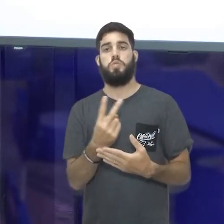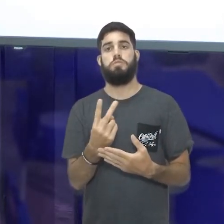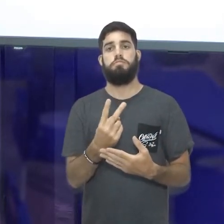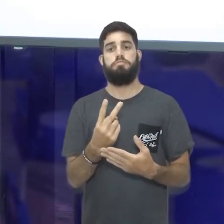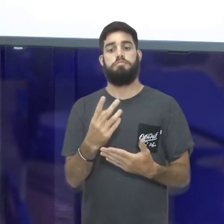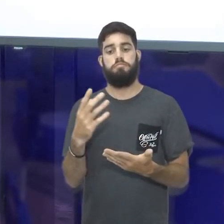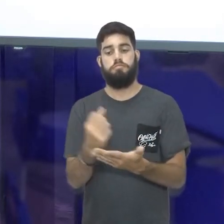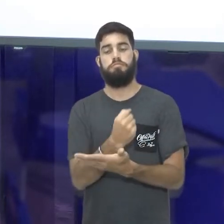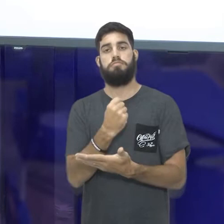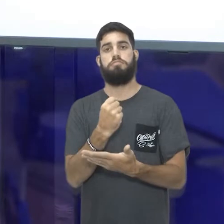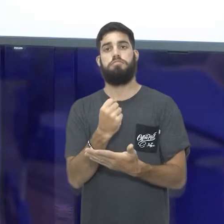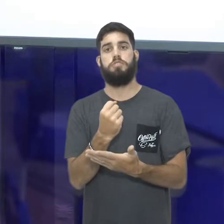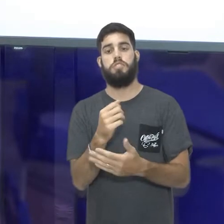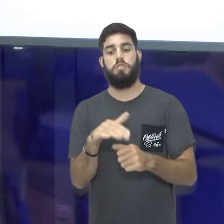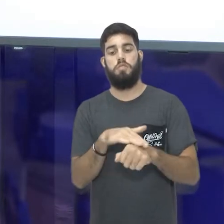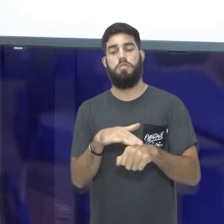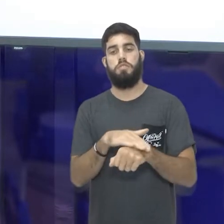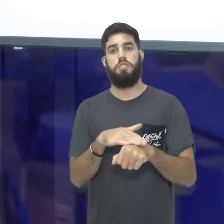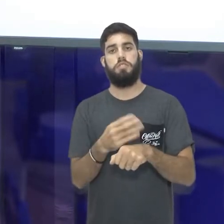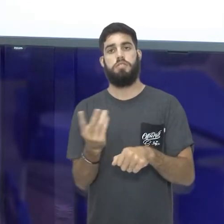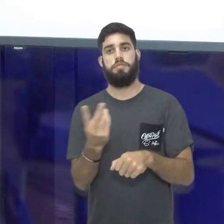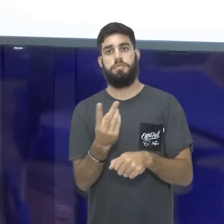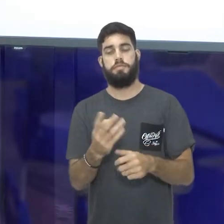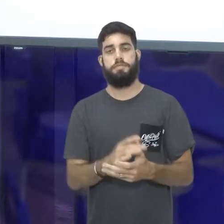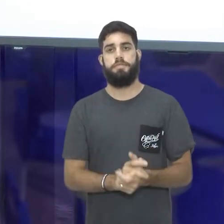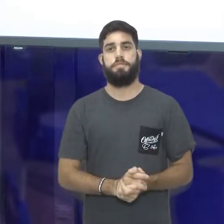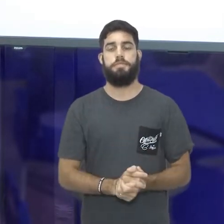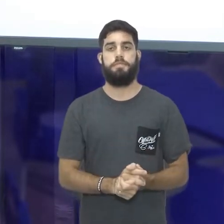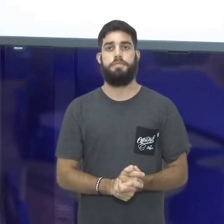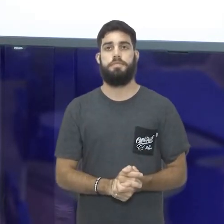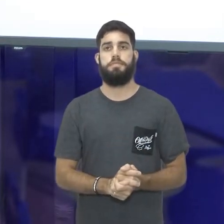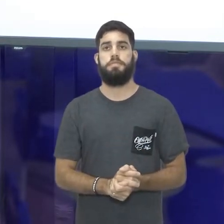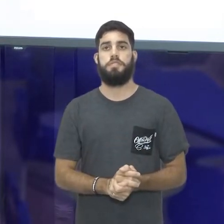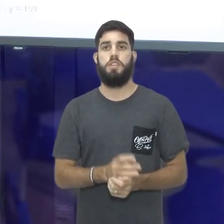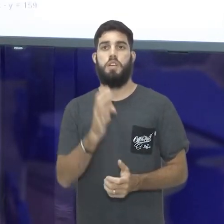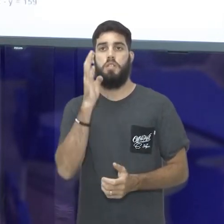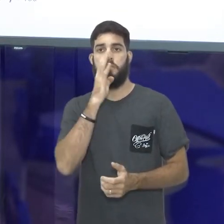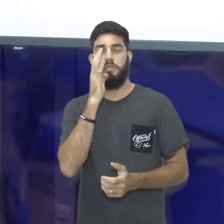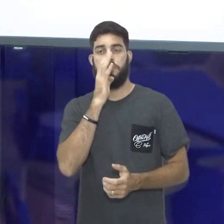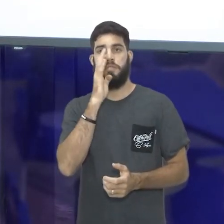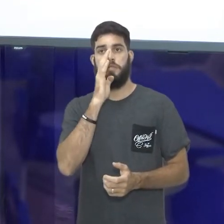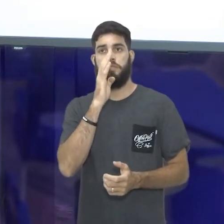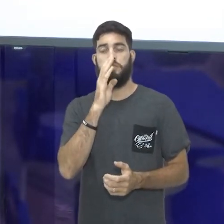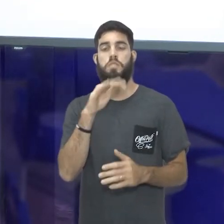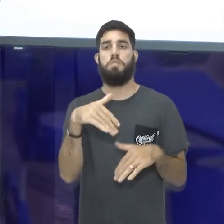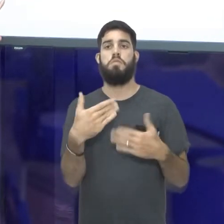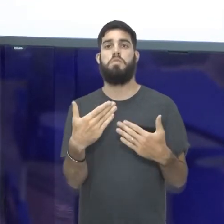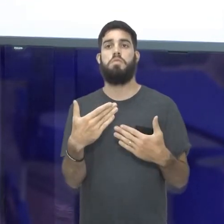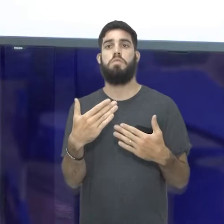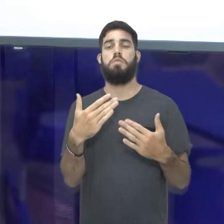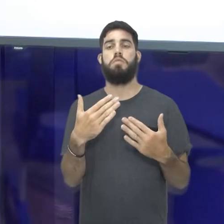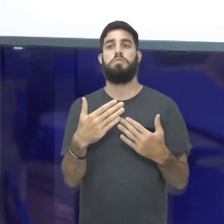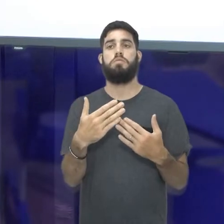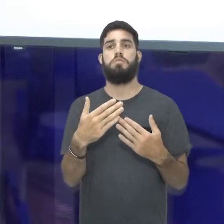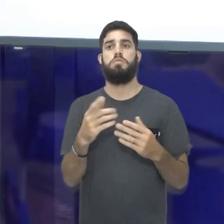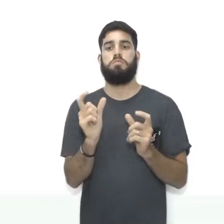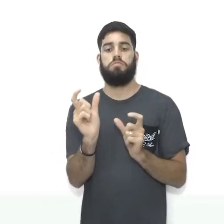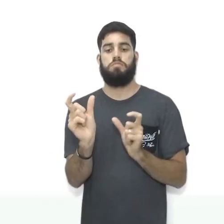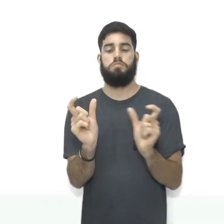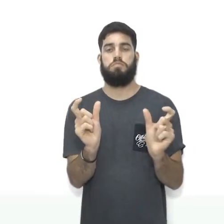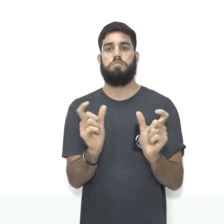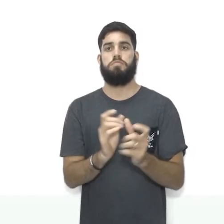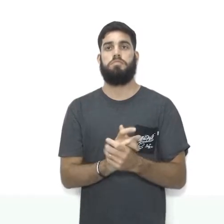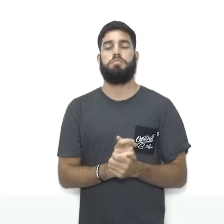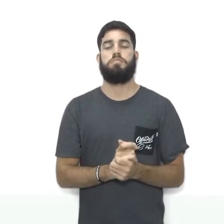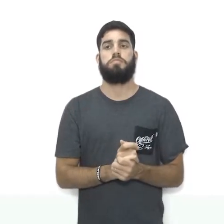foram retiradas do diálogo entre a Mônica e o Cascão. Observe aqui quais foram as equações. Vejam que a primeira